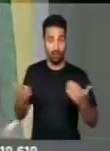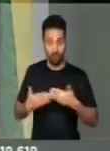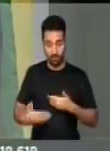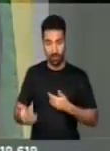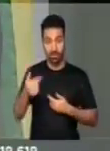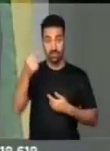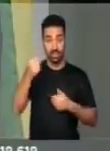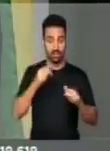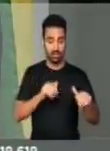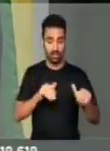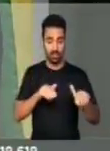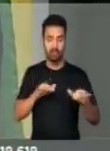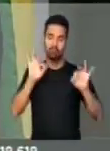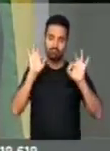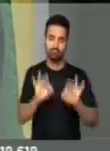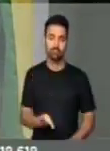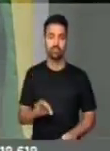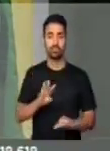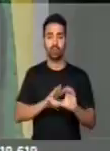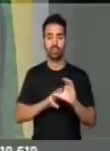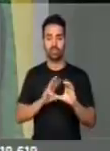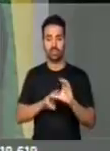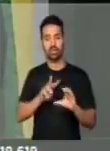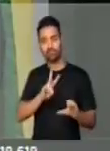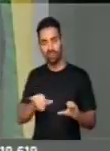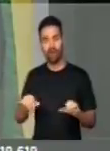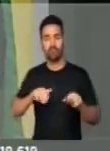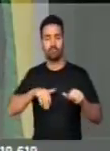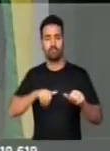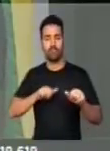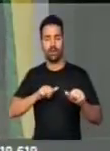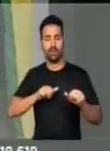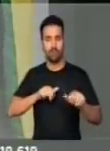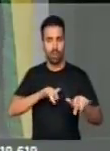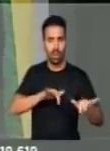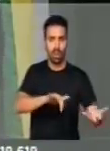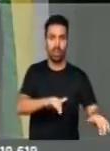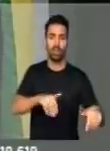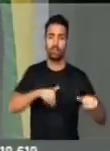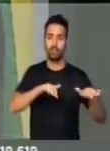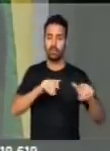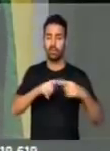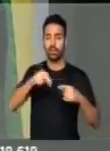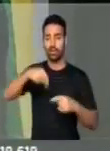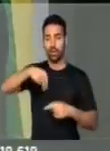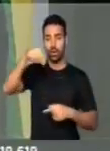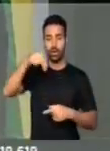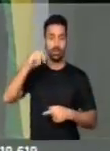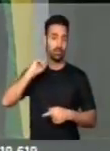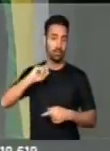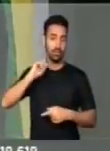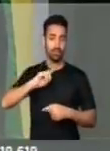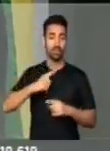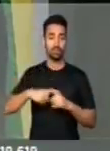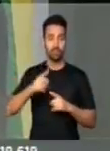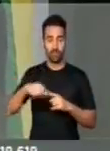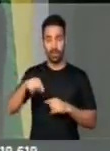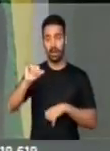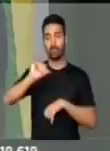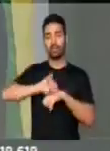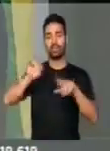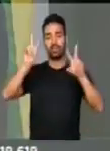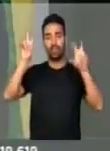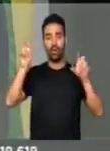com certeza, Montes Claros inteira irá para as ruas, o norte de Minas também, já que Montes Claros é a capital do norte de Minas, e